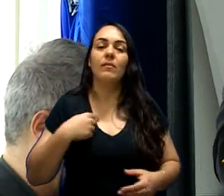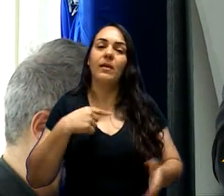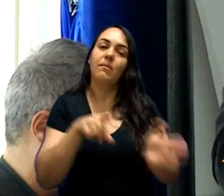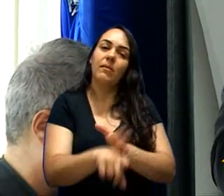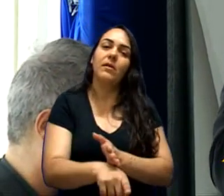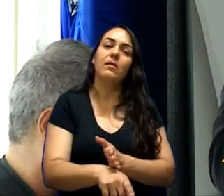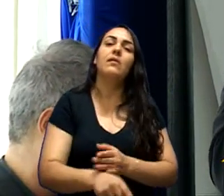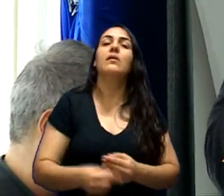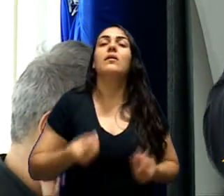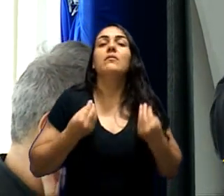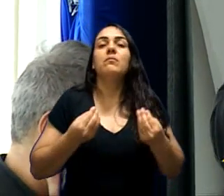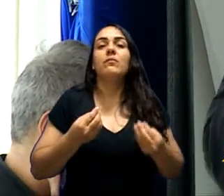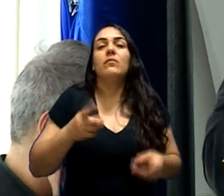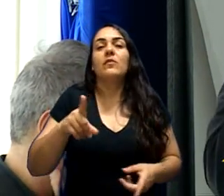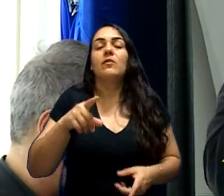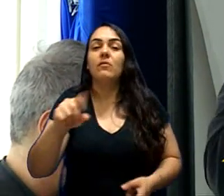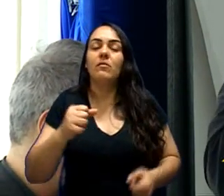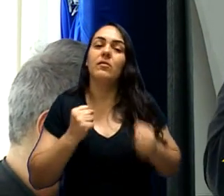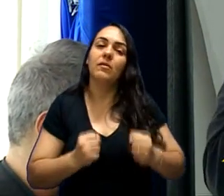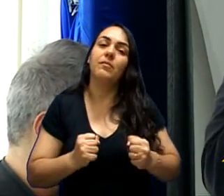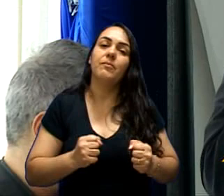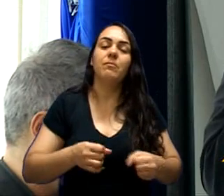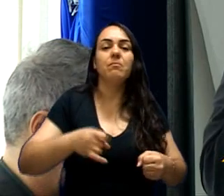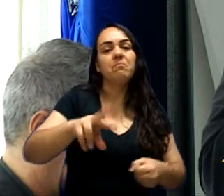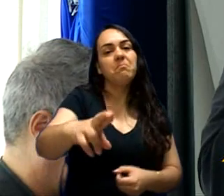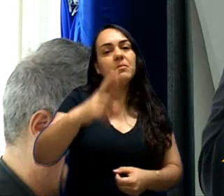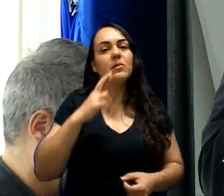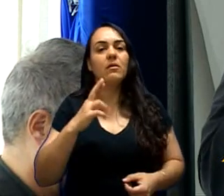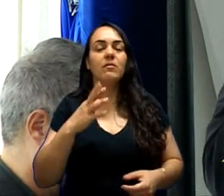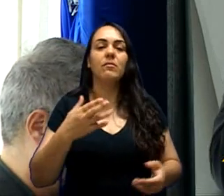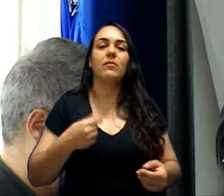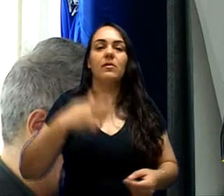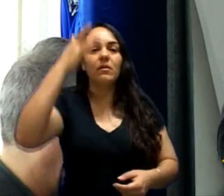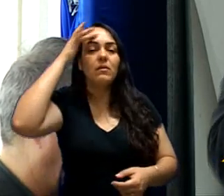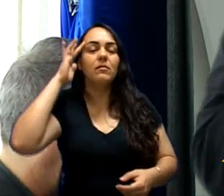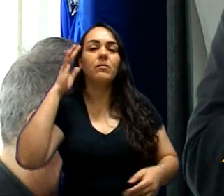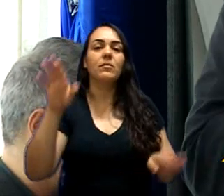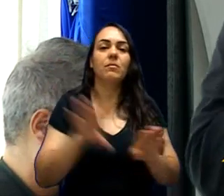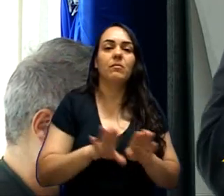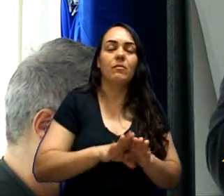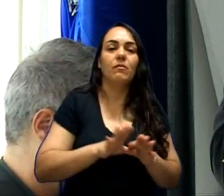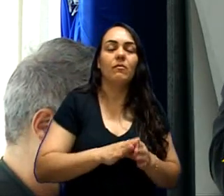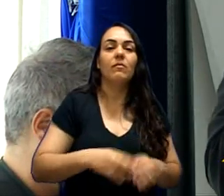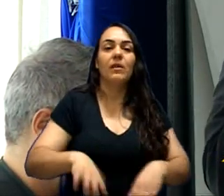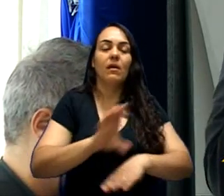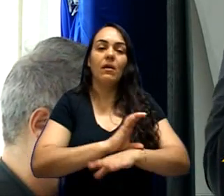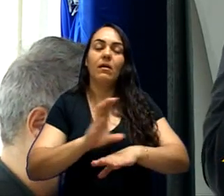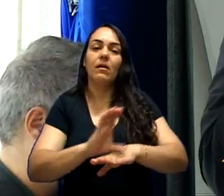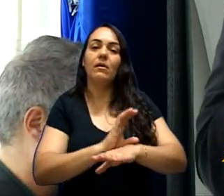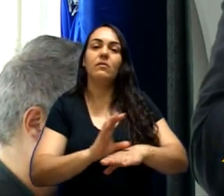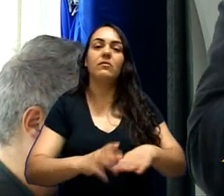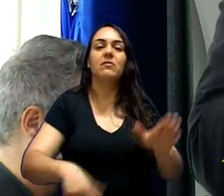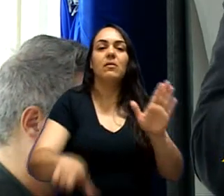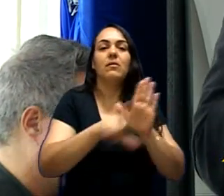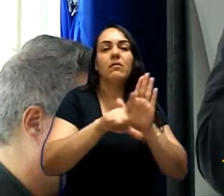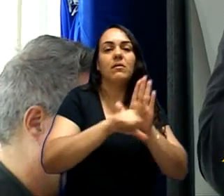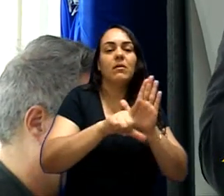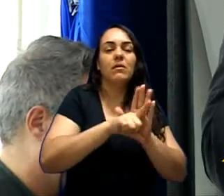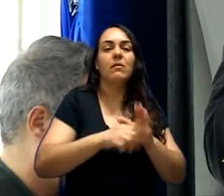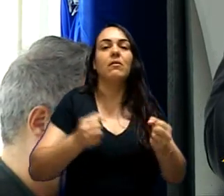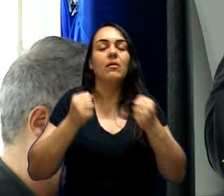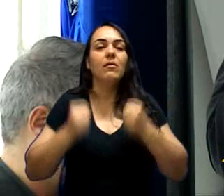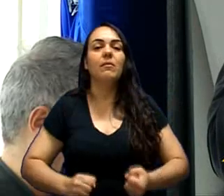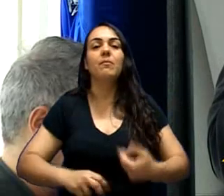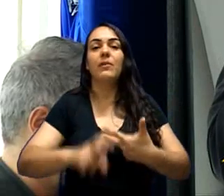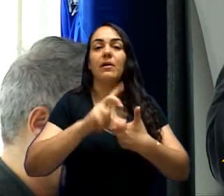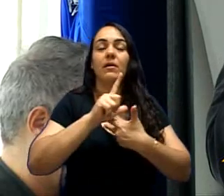pergunta, até não sei se Vossa Excelência poderia responder ou qualquer outra pessoa. Veja bem, a Constituição Federal e a lei permitem que o Poder